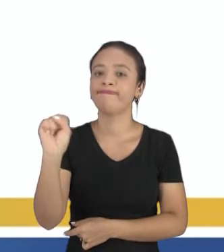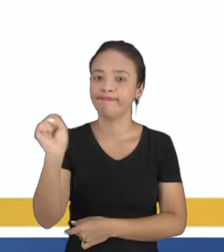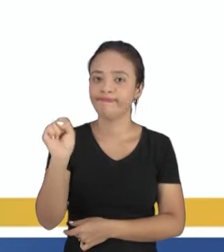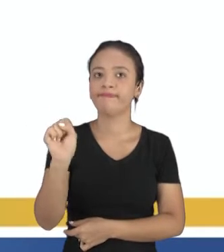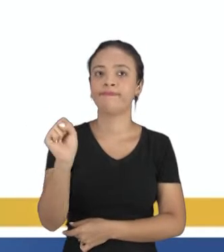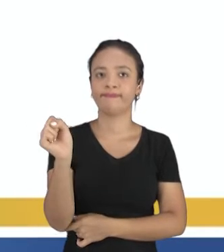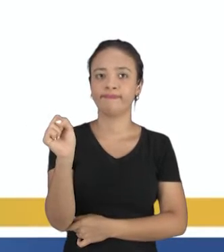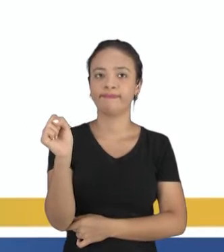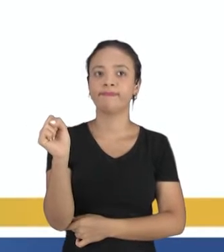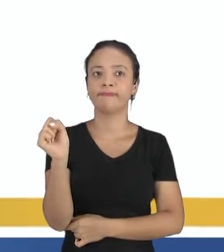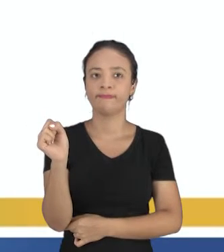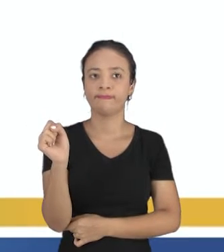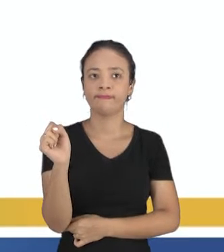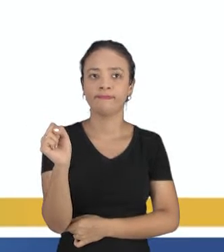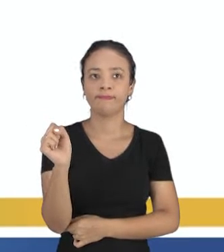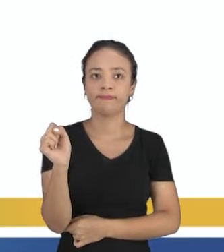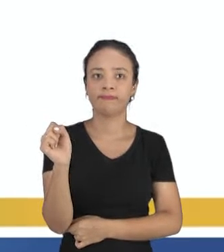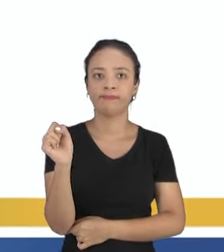segundos.